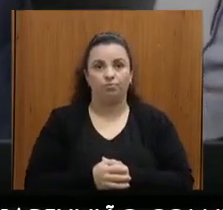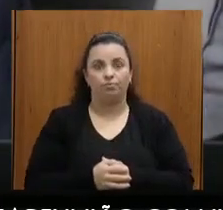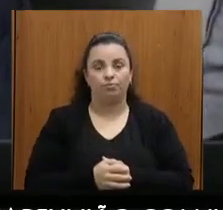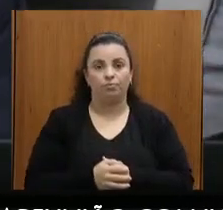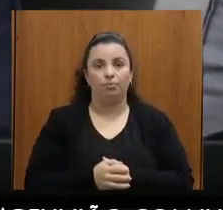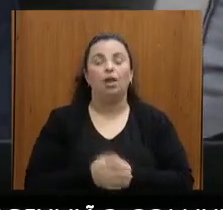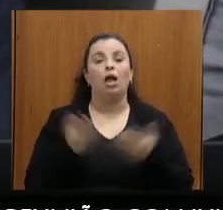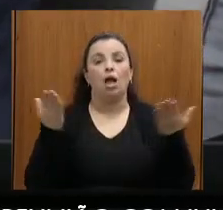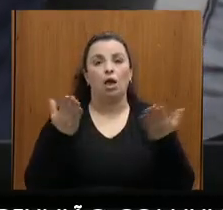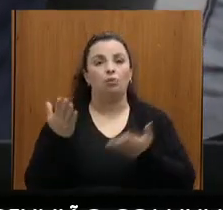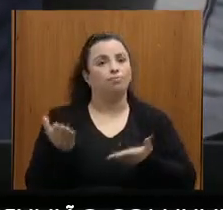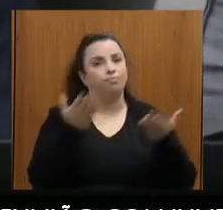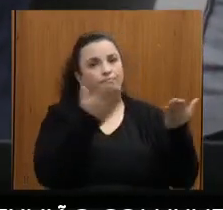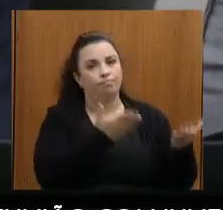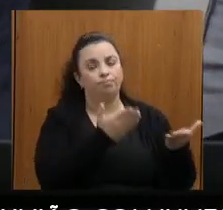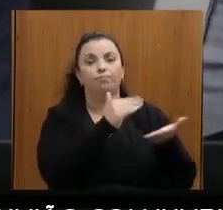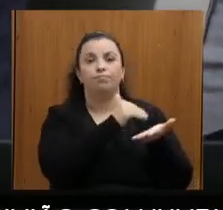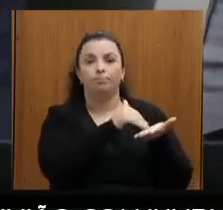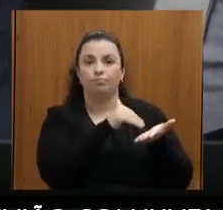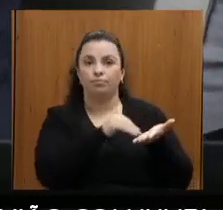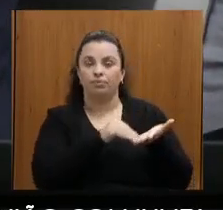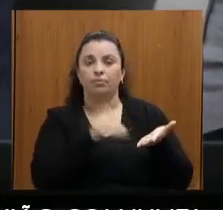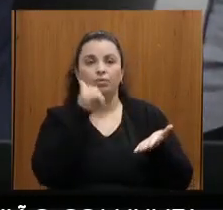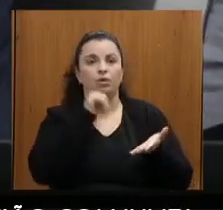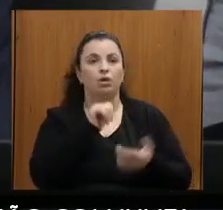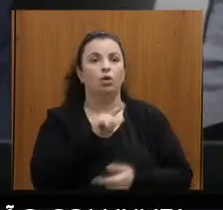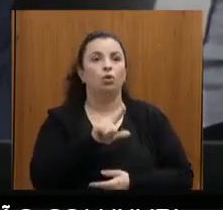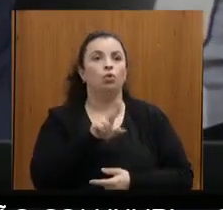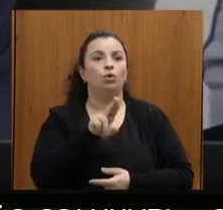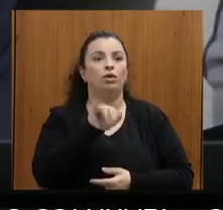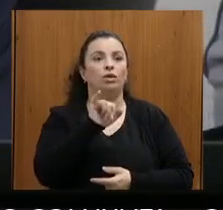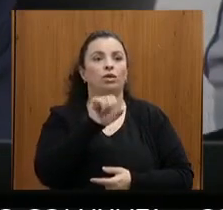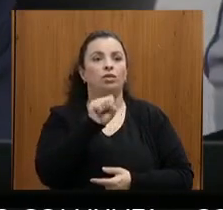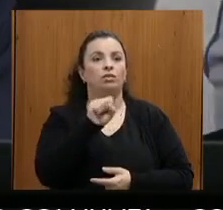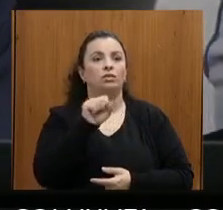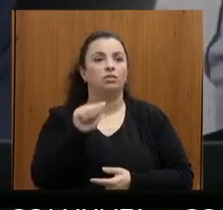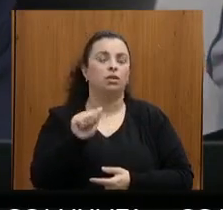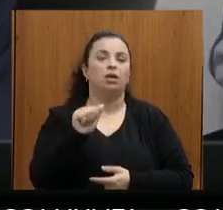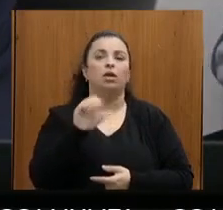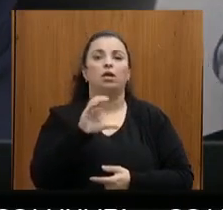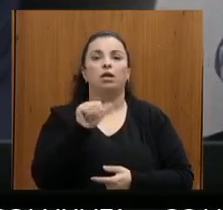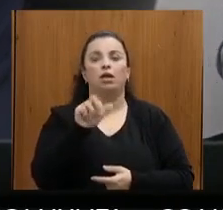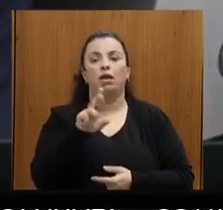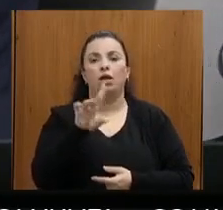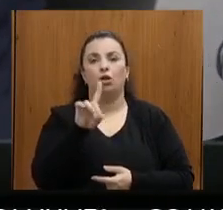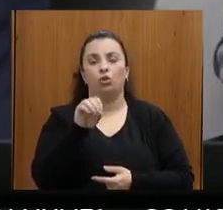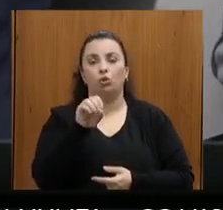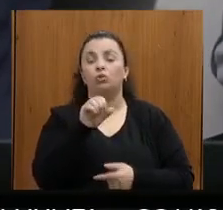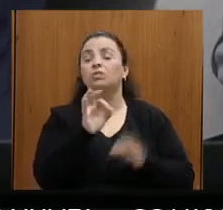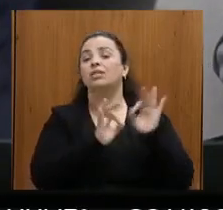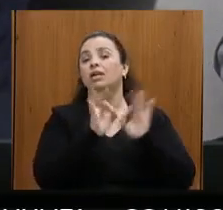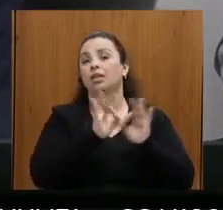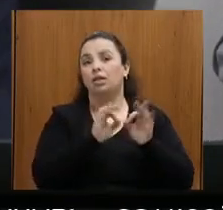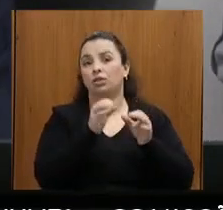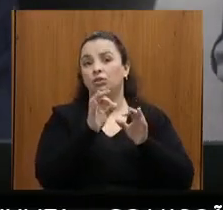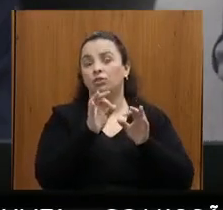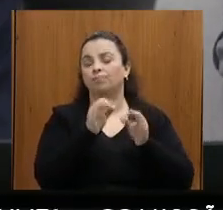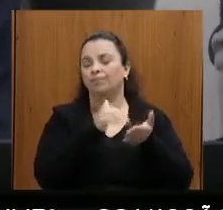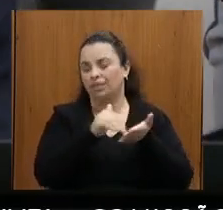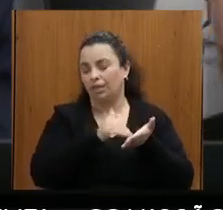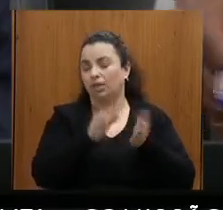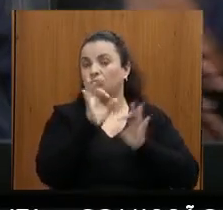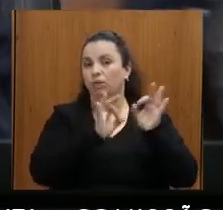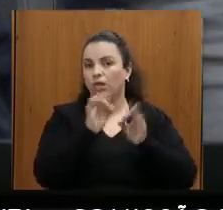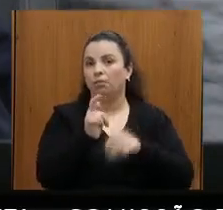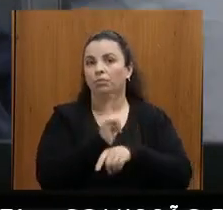passo a palavra a excelentíssima senhora Luísa Cardoso Barreto, secretária do Estado de Planejamento e Gestão, que ele se parará de até 20 minutos para